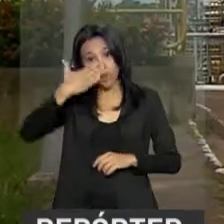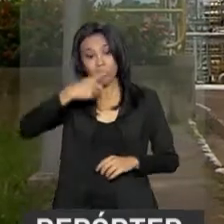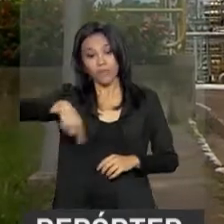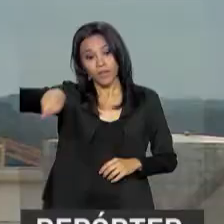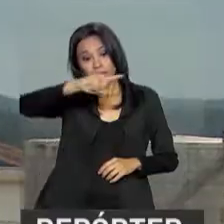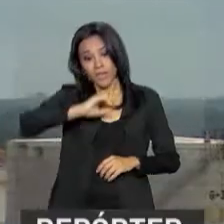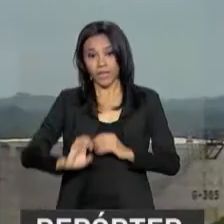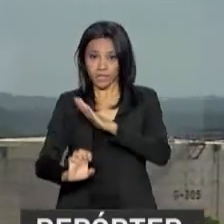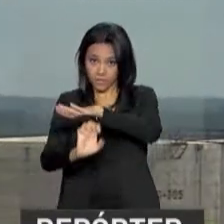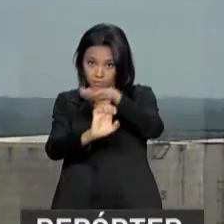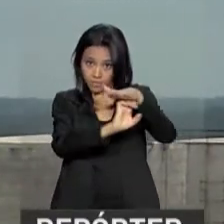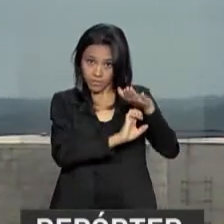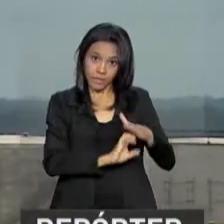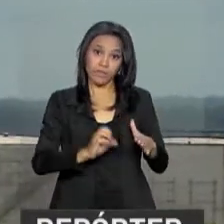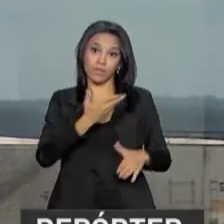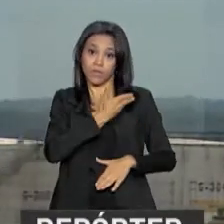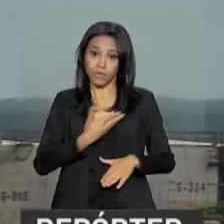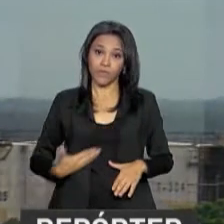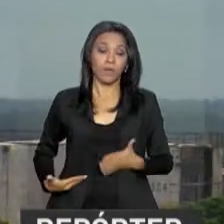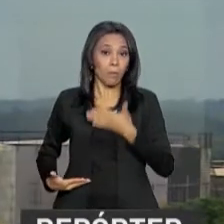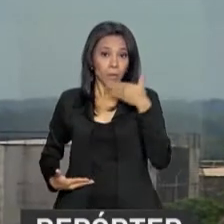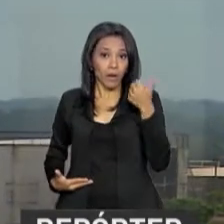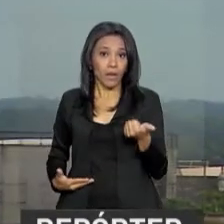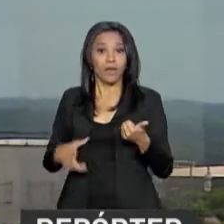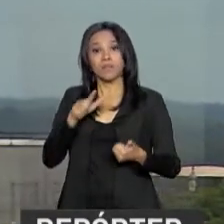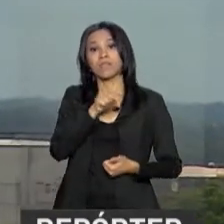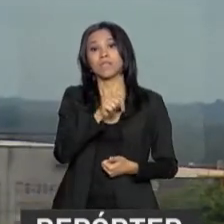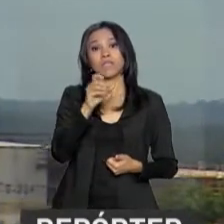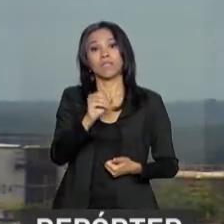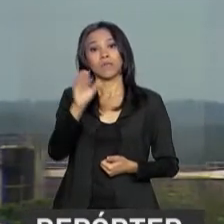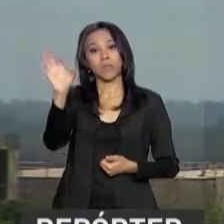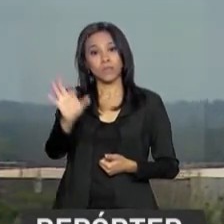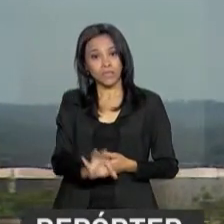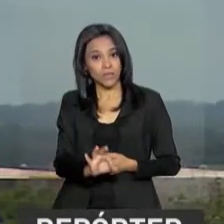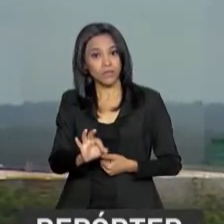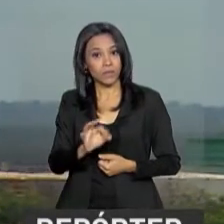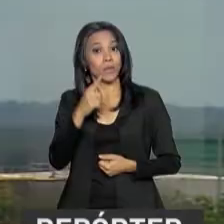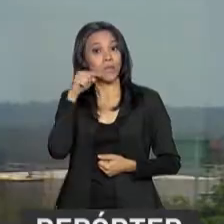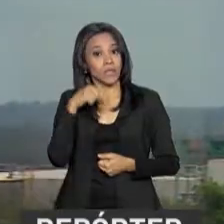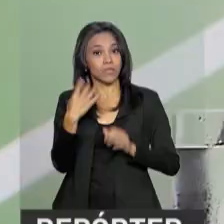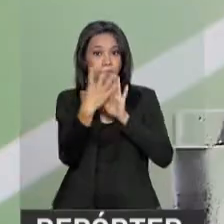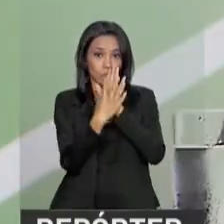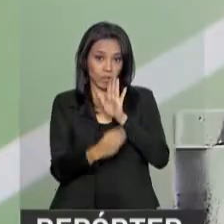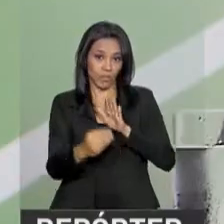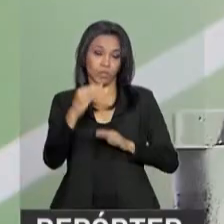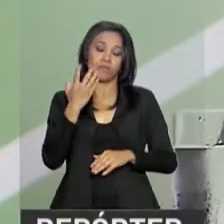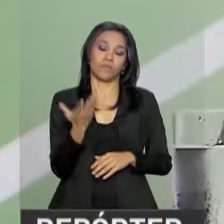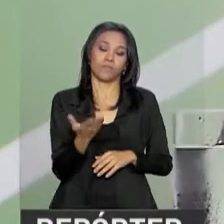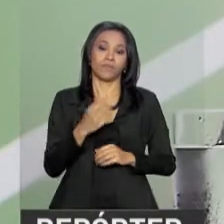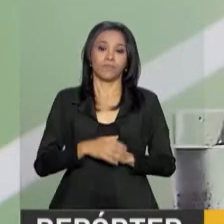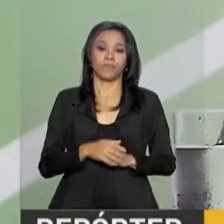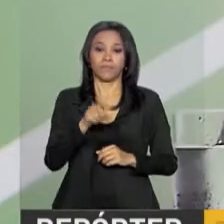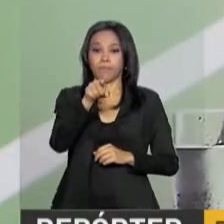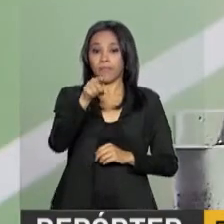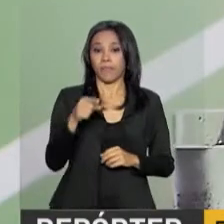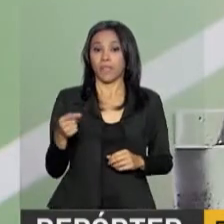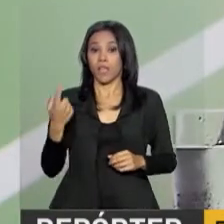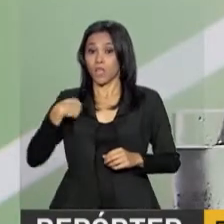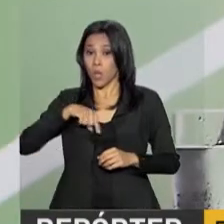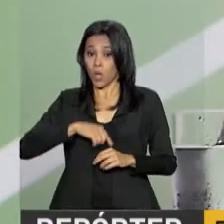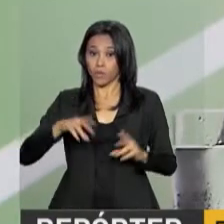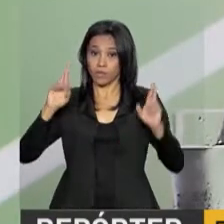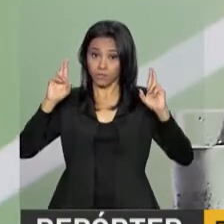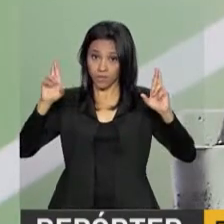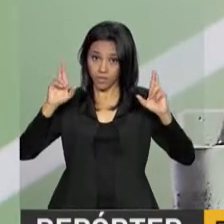estatais melhoraram em 70% a performance de governança nos últimos 6 meses. Nós esperamos que essa